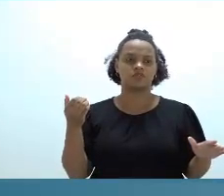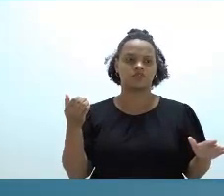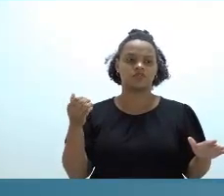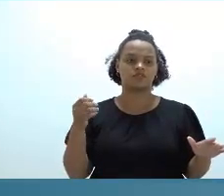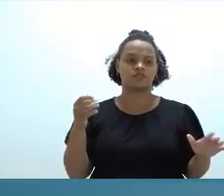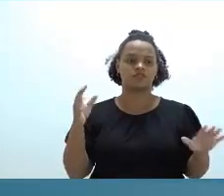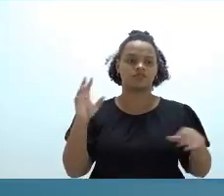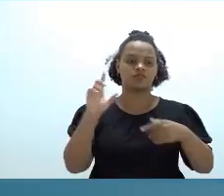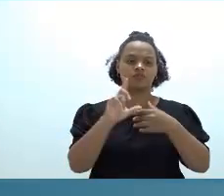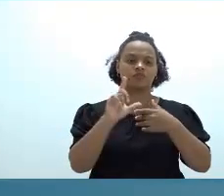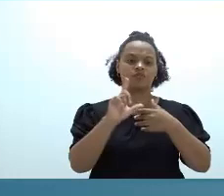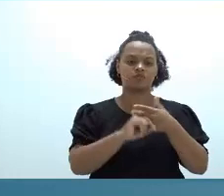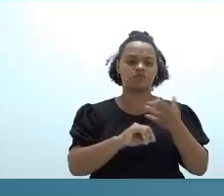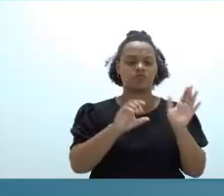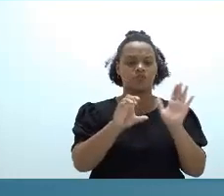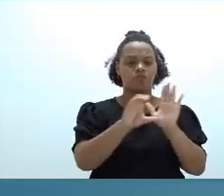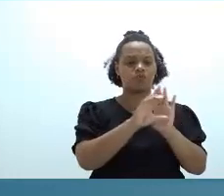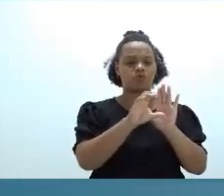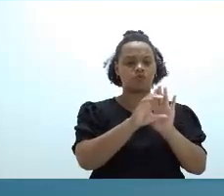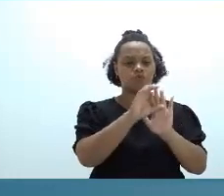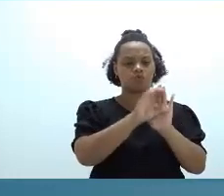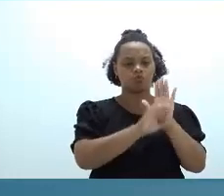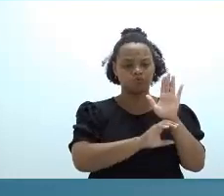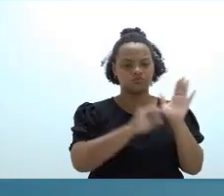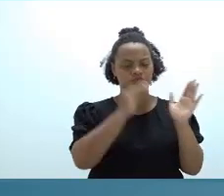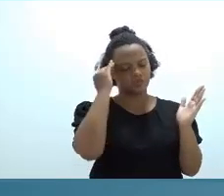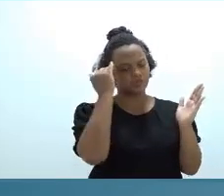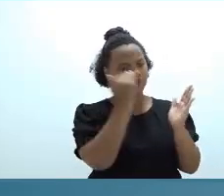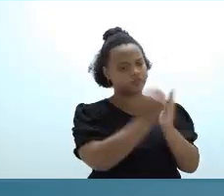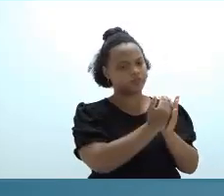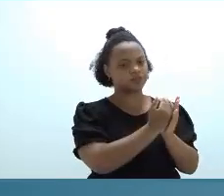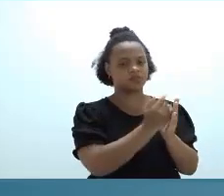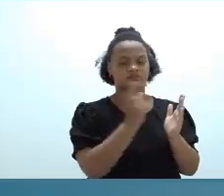ele é inconstitucional, ele tirou a gratificação